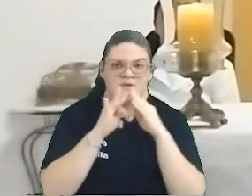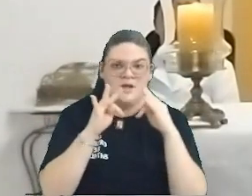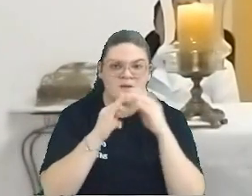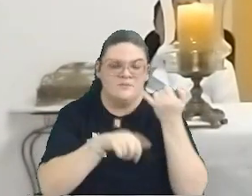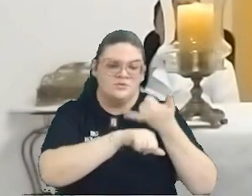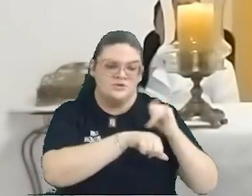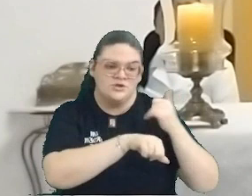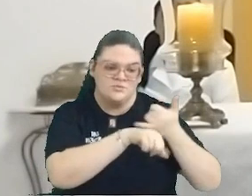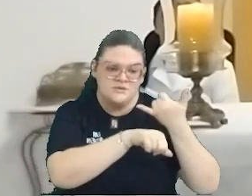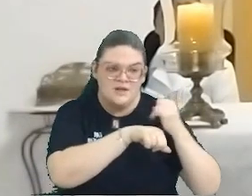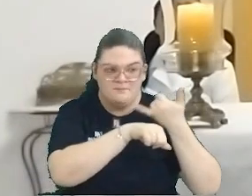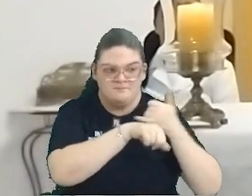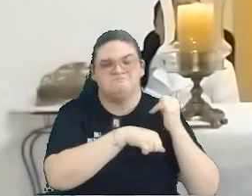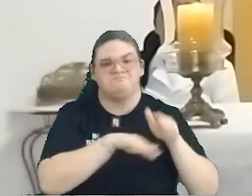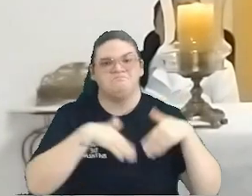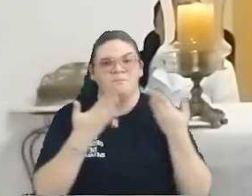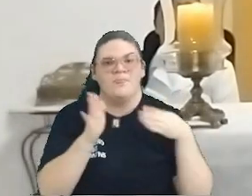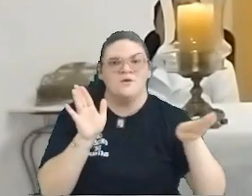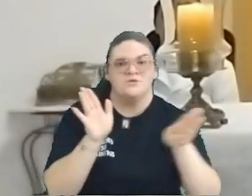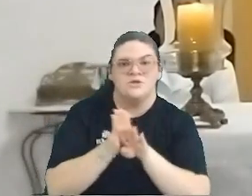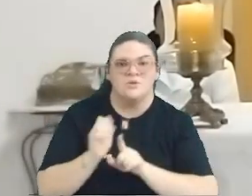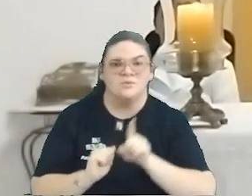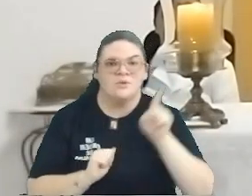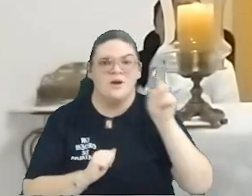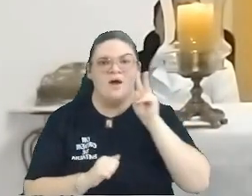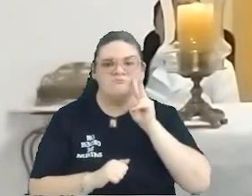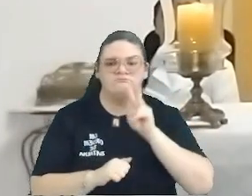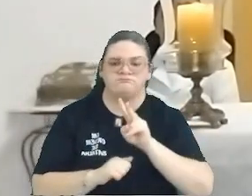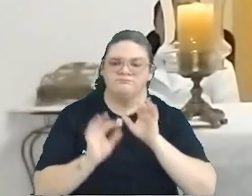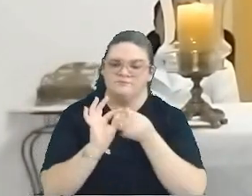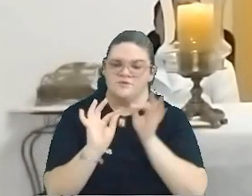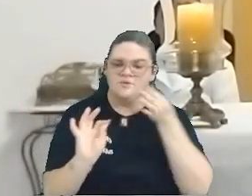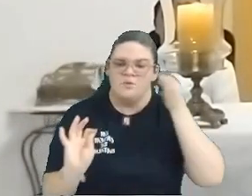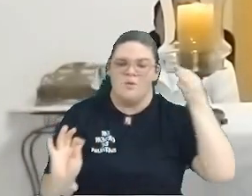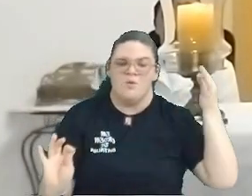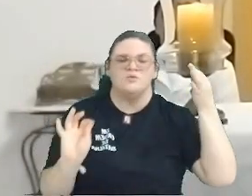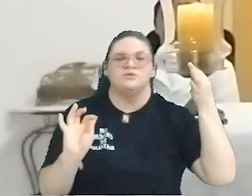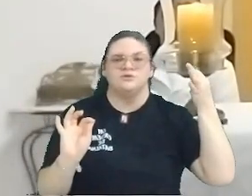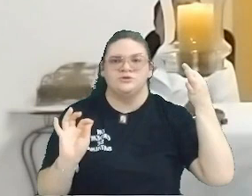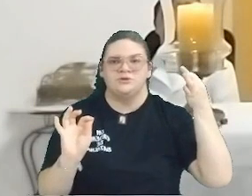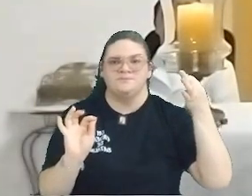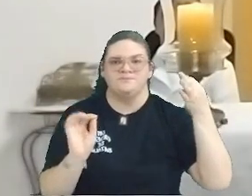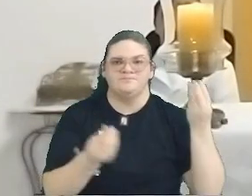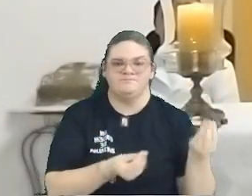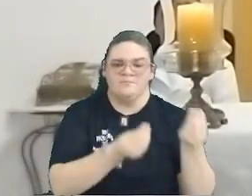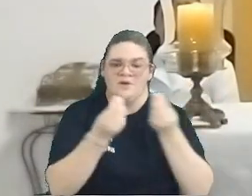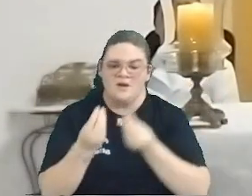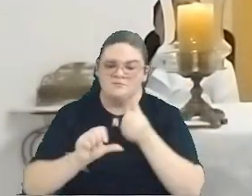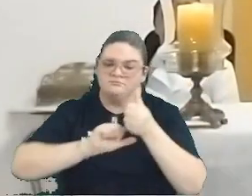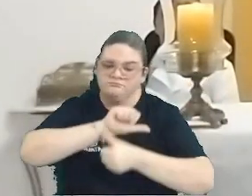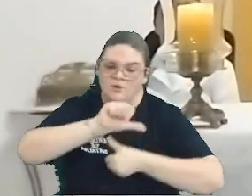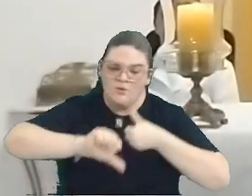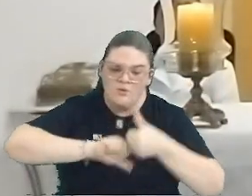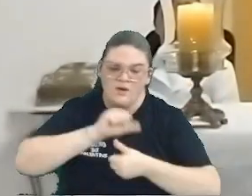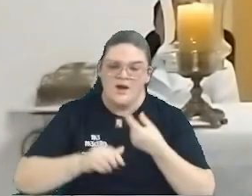Jerusalém. Então, chegando lá, se vinha de longe, trazendo algum dinheiro, precisava trocar